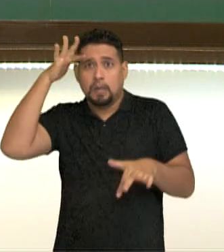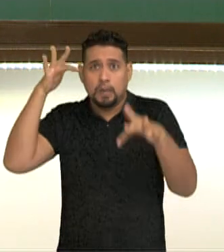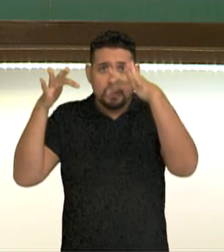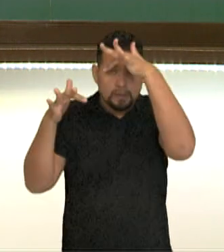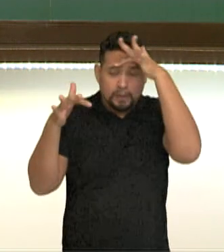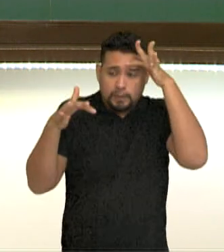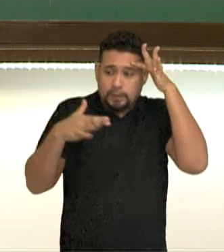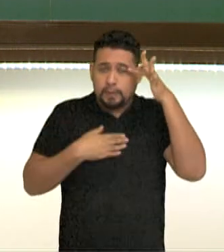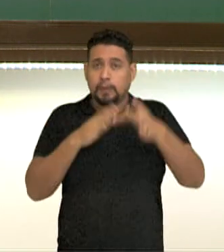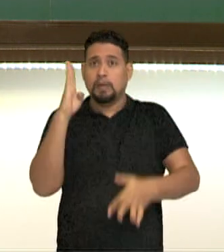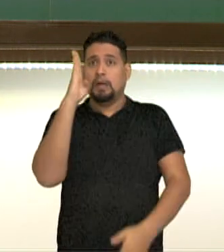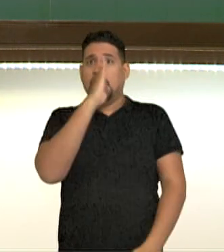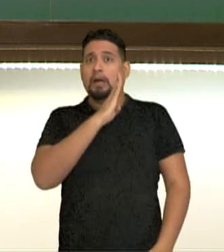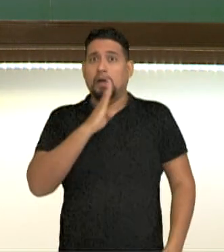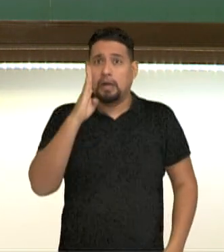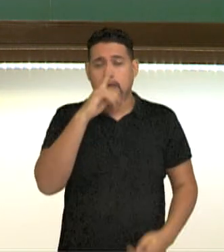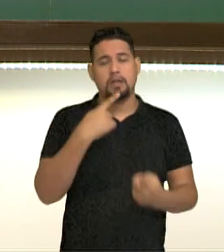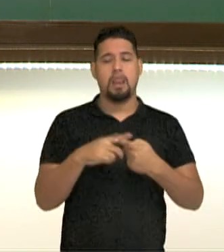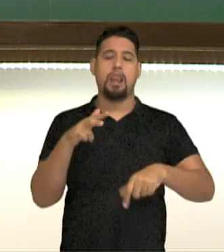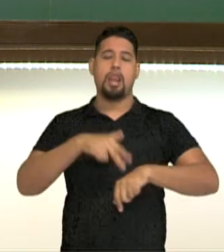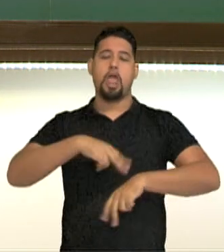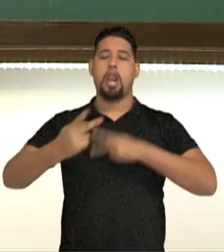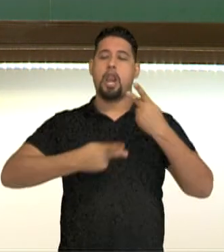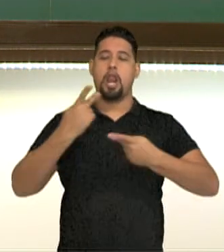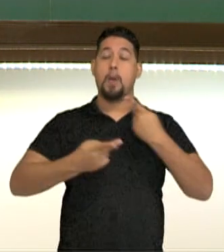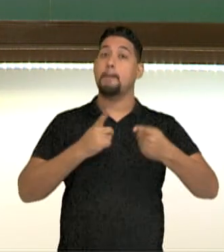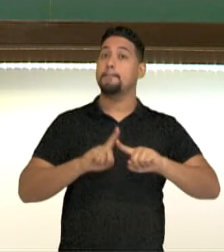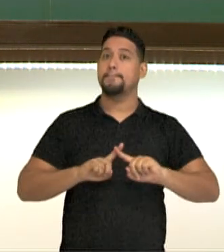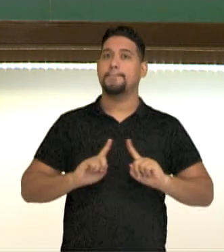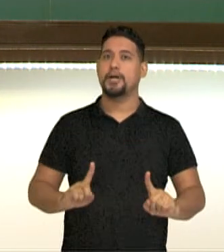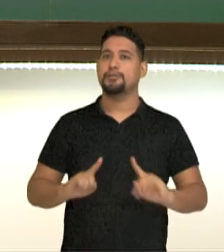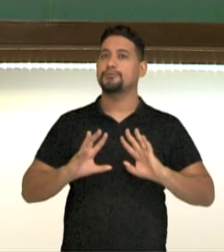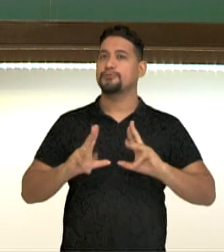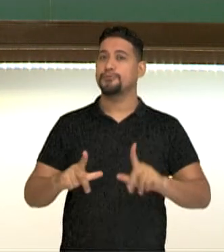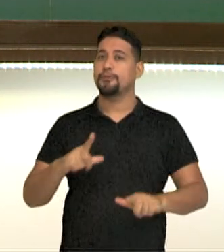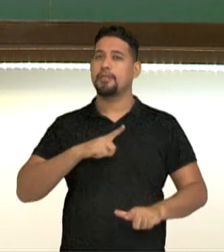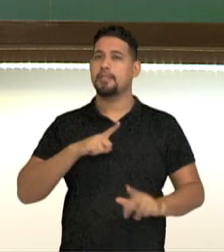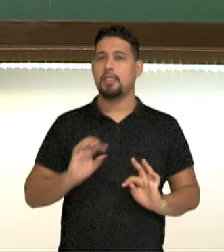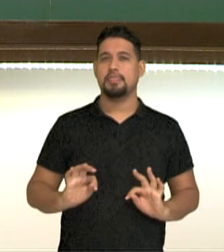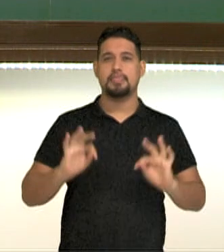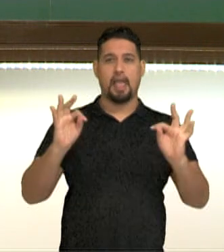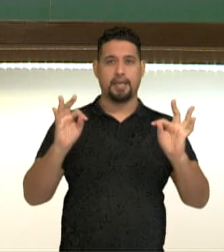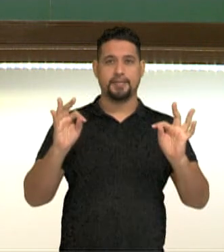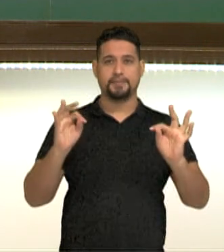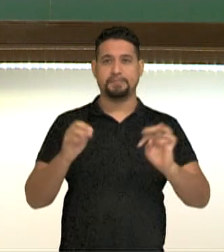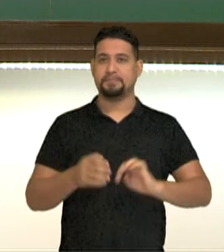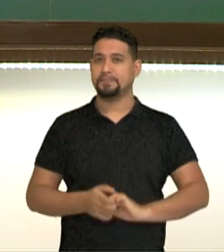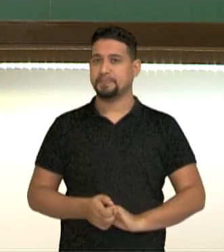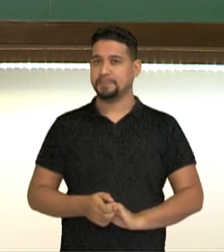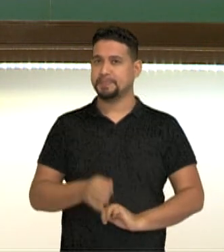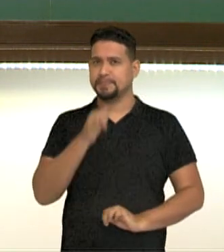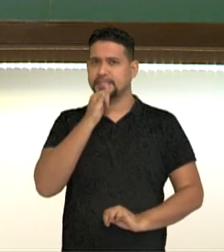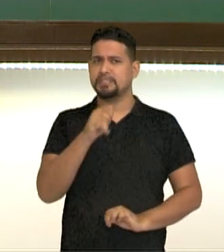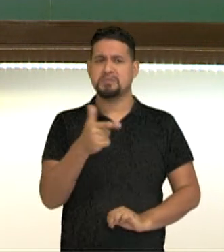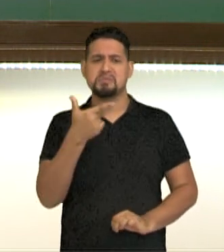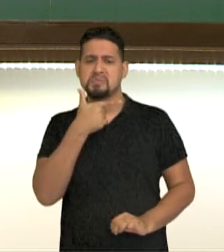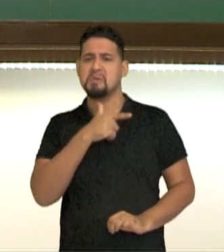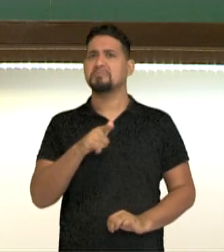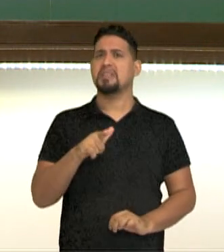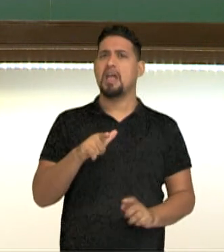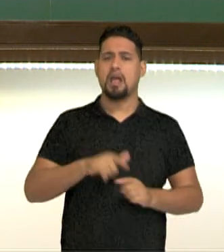passando mal por estar falando em público. Só que tudo tem técnica. Por mais que você ainda não